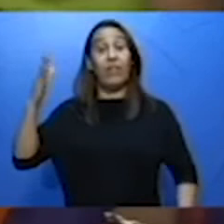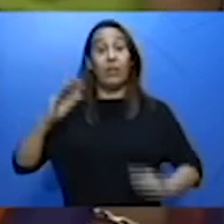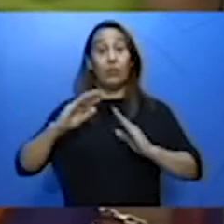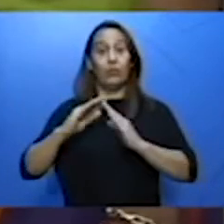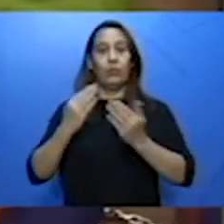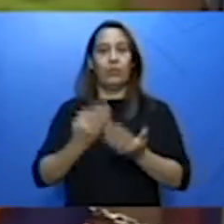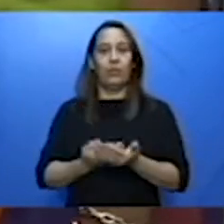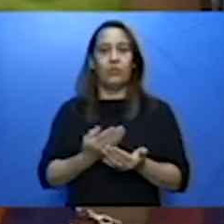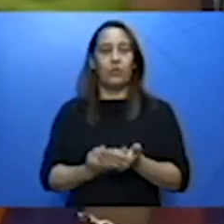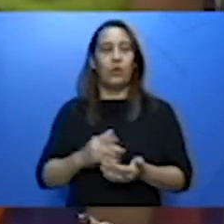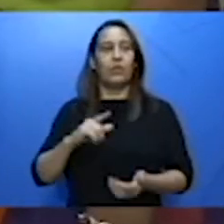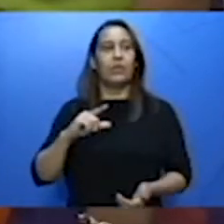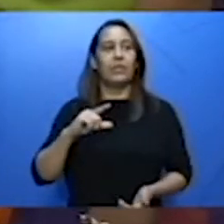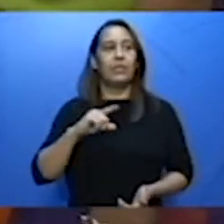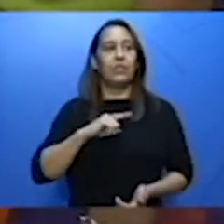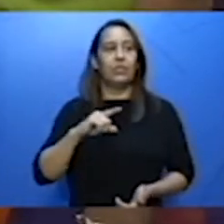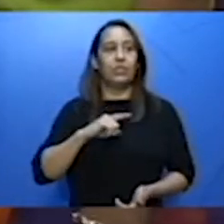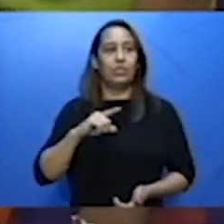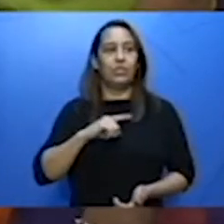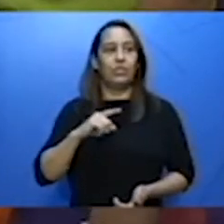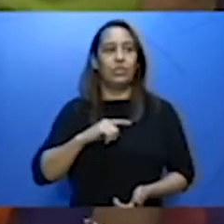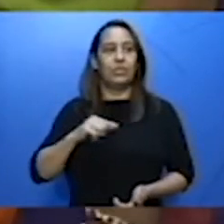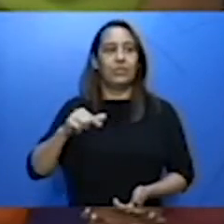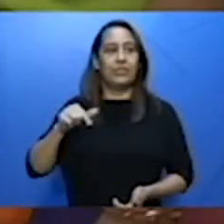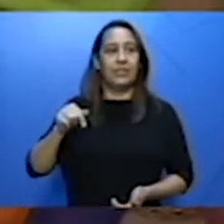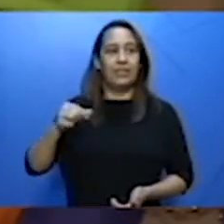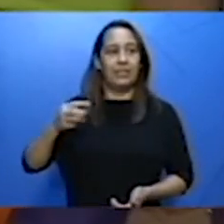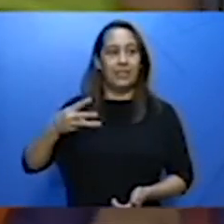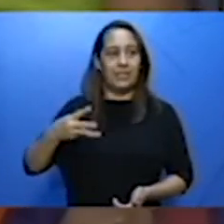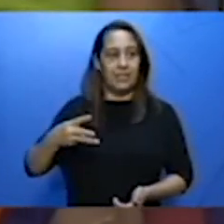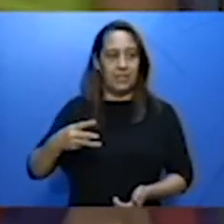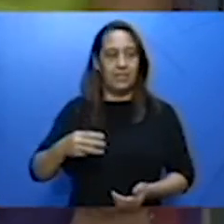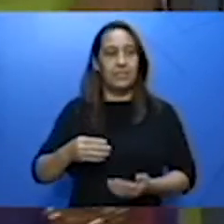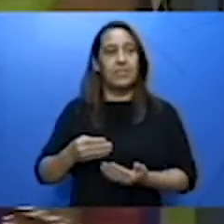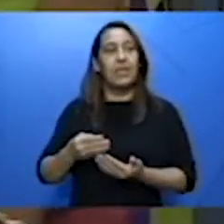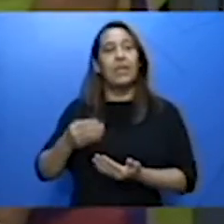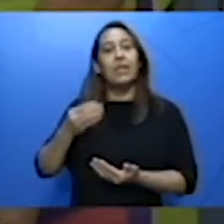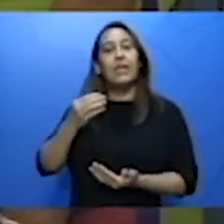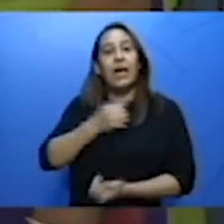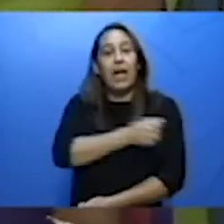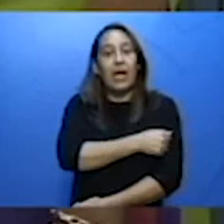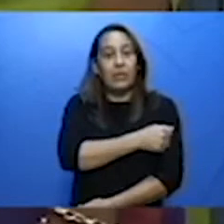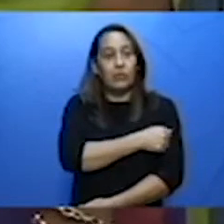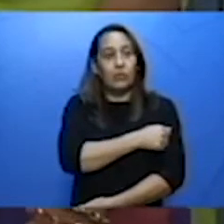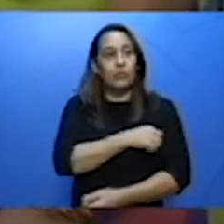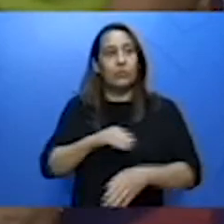escola, havia 73 estudantes e 19